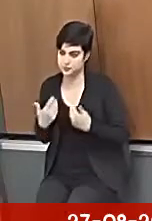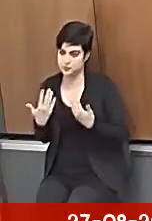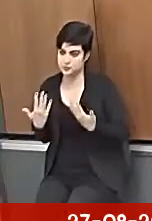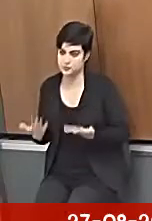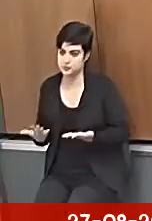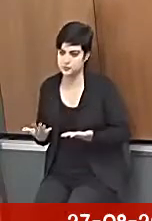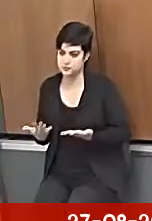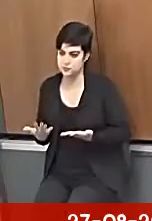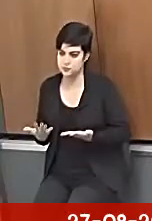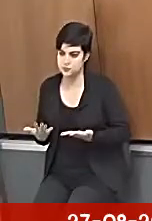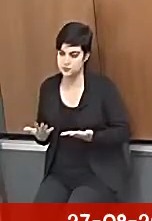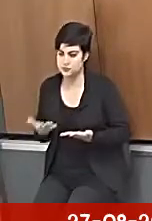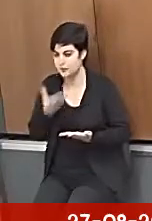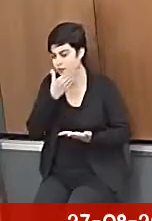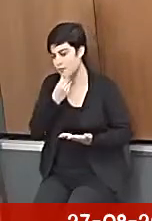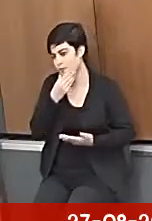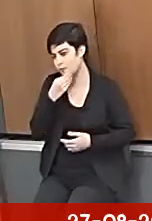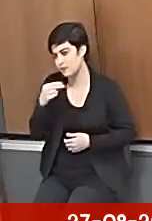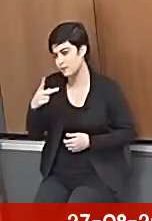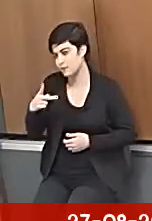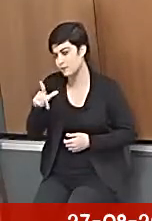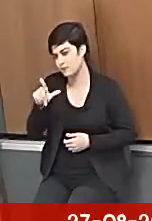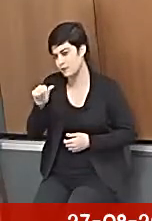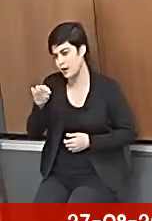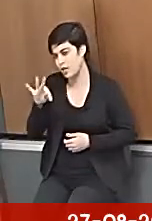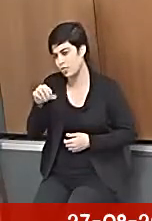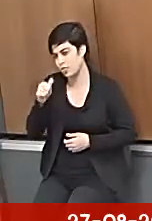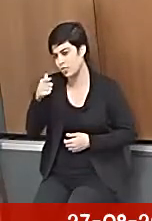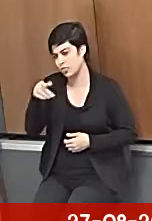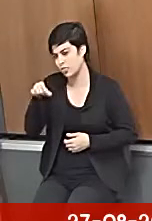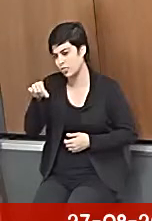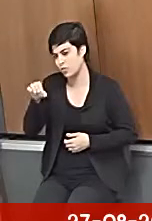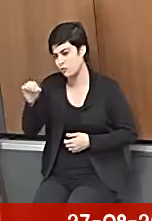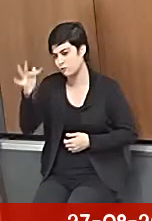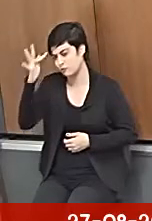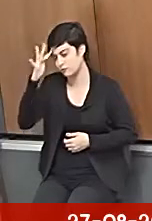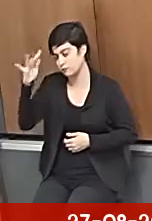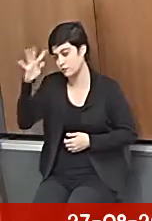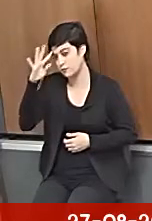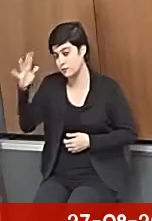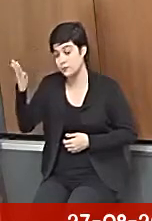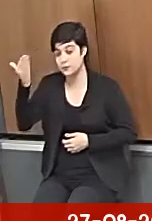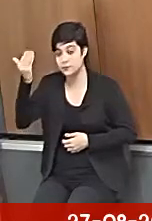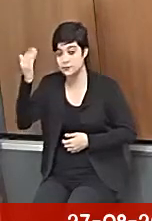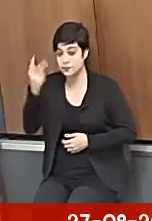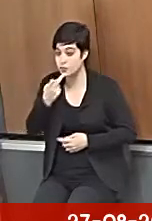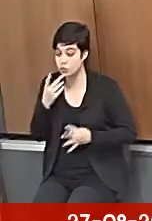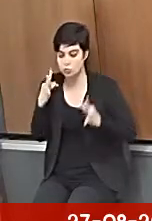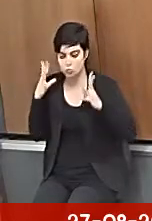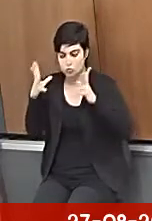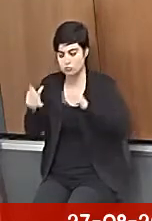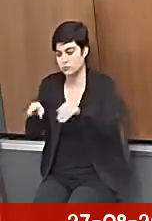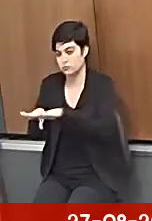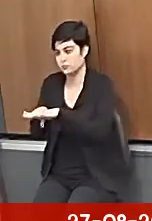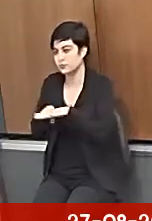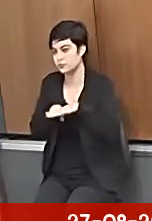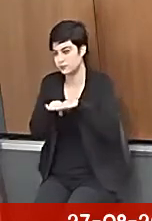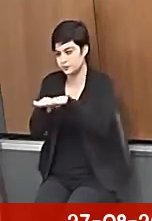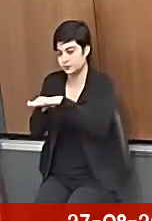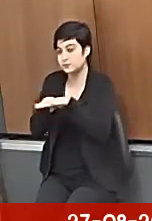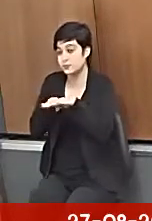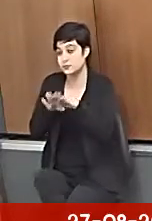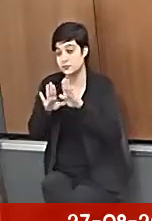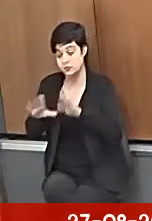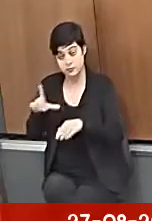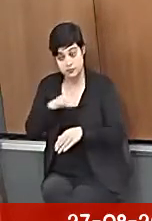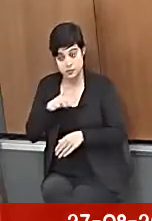para fazer a platão é que fala que tem que tratar igualmente os iguais e desigualmente os desiguais porque nós temos particularidades e